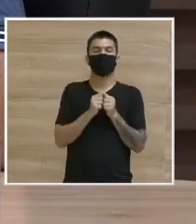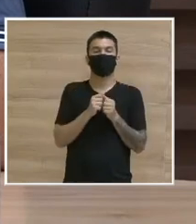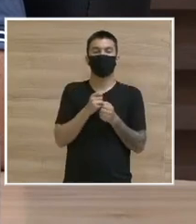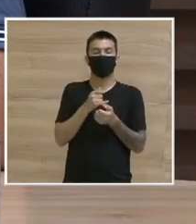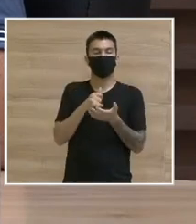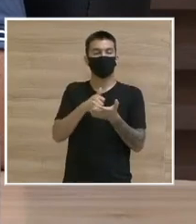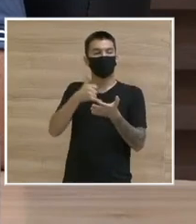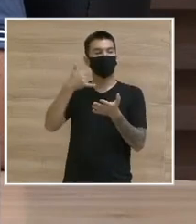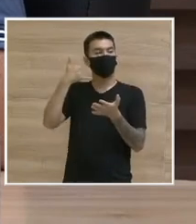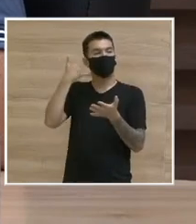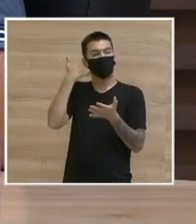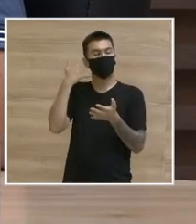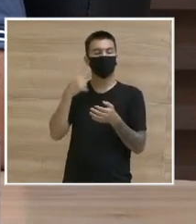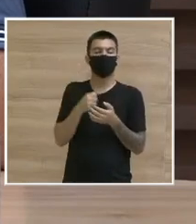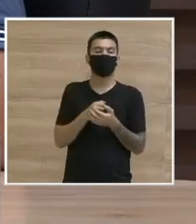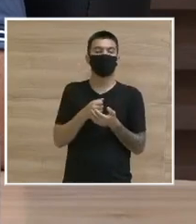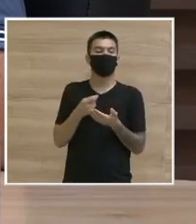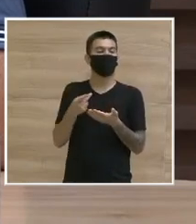que